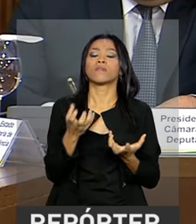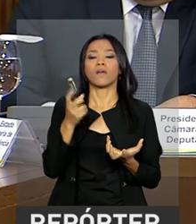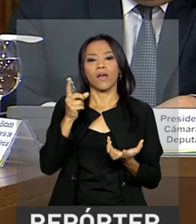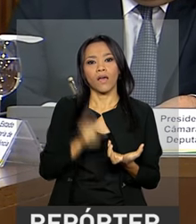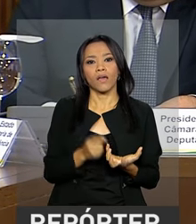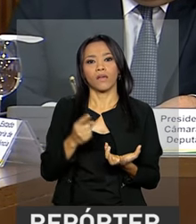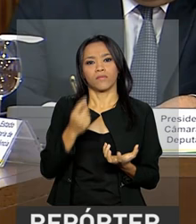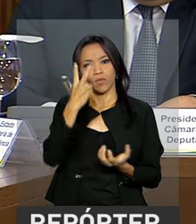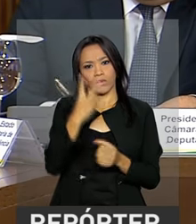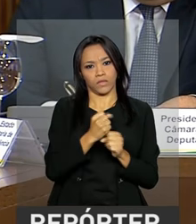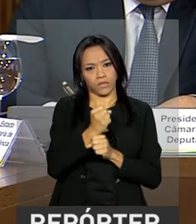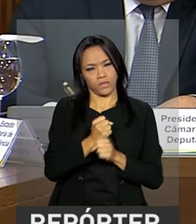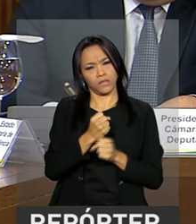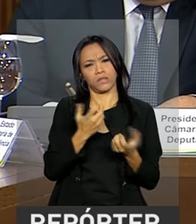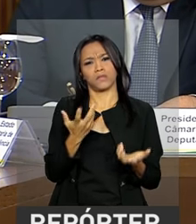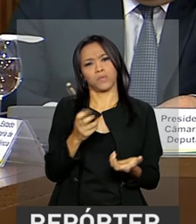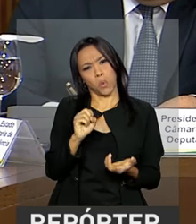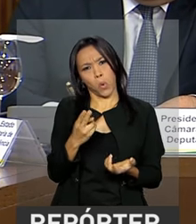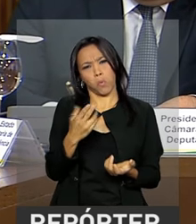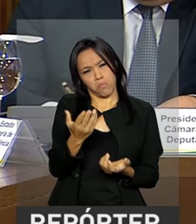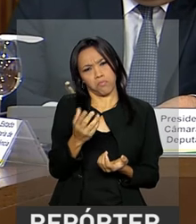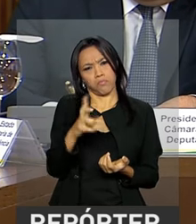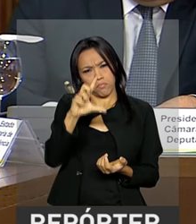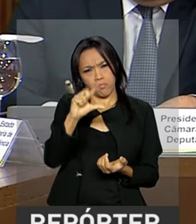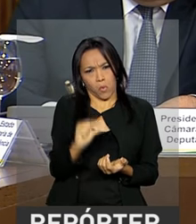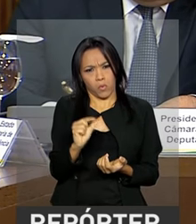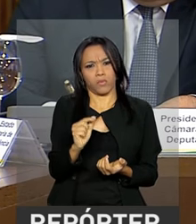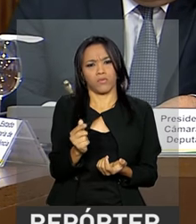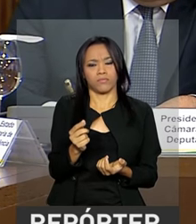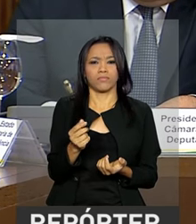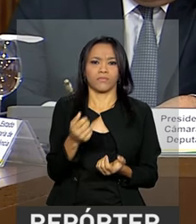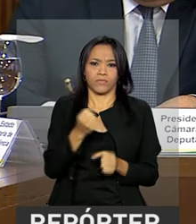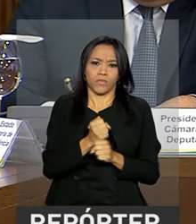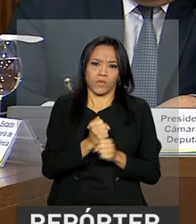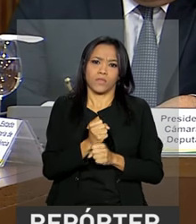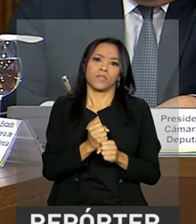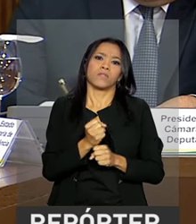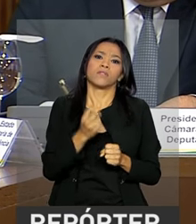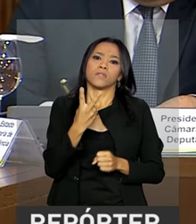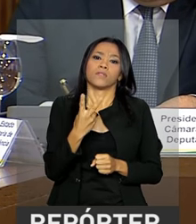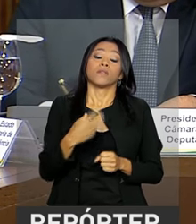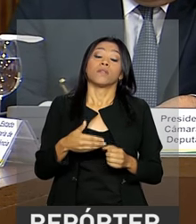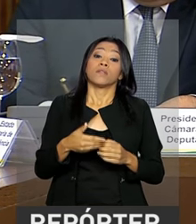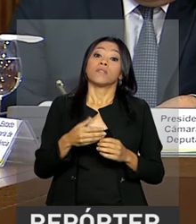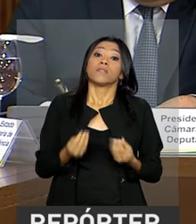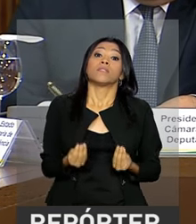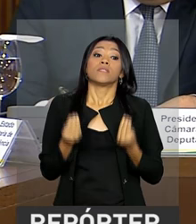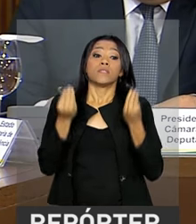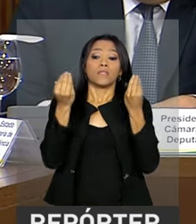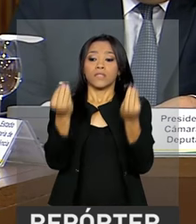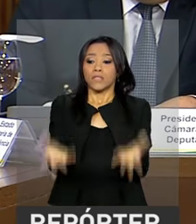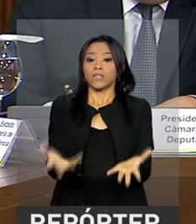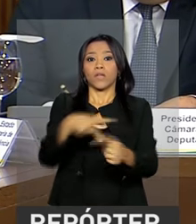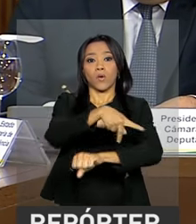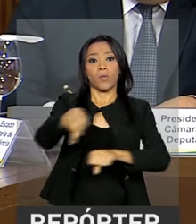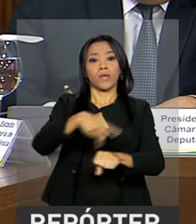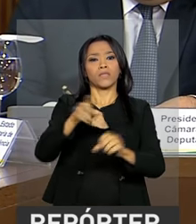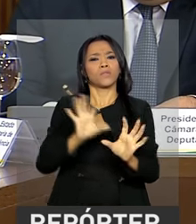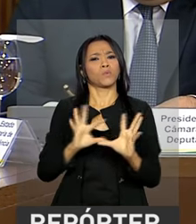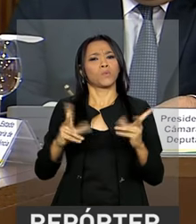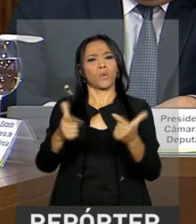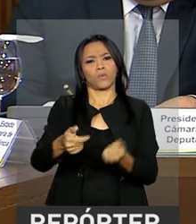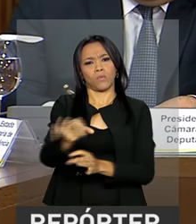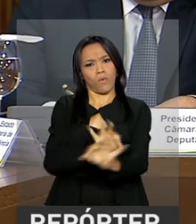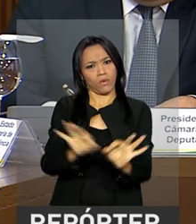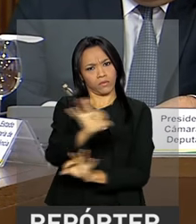ao longo desses 2 anos e pouco menos de 2 anos agora deixar o país inteiramente reformulado,